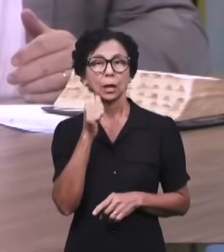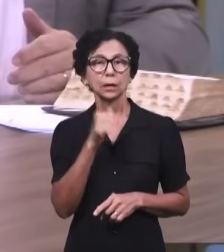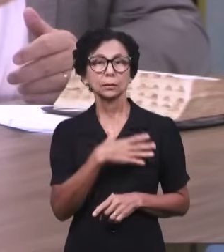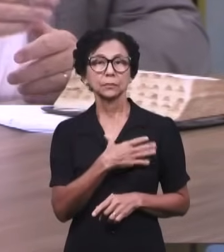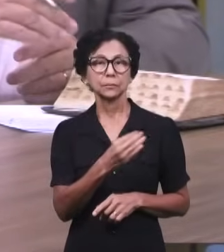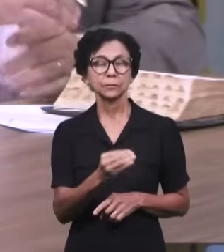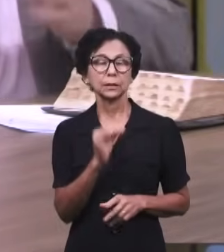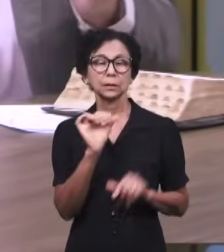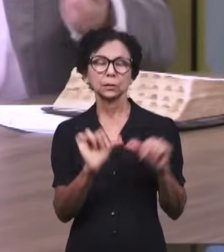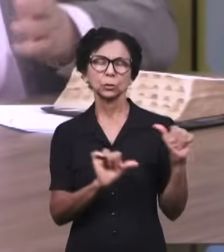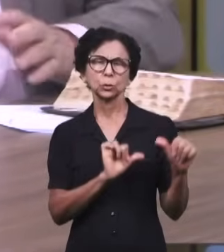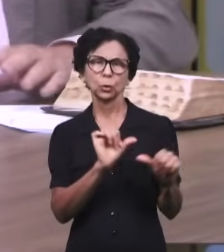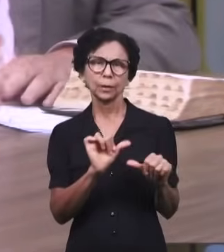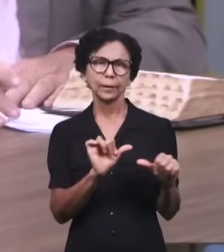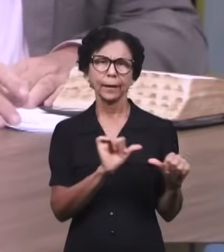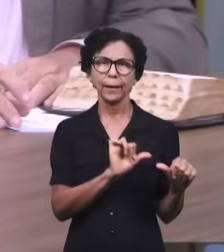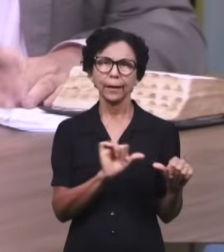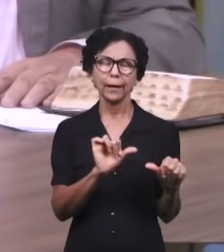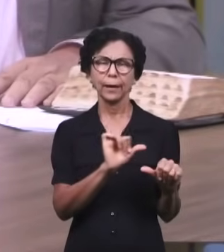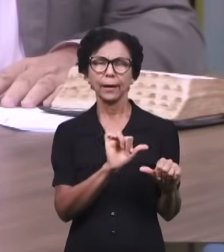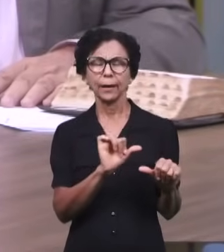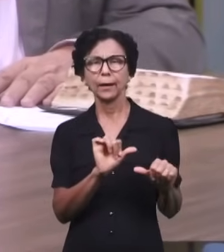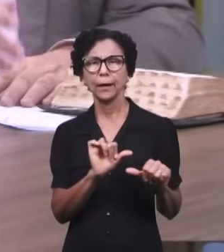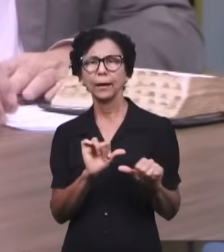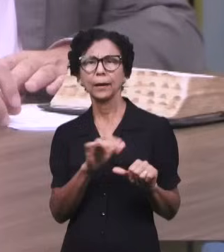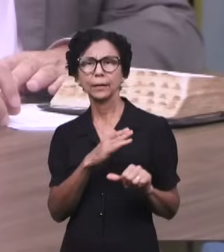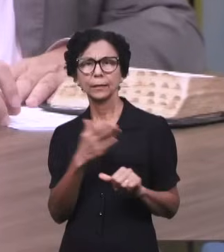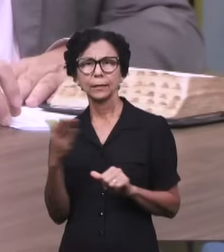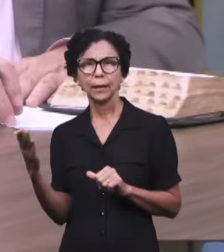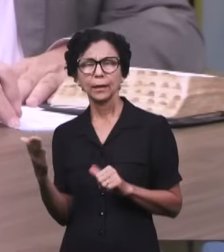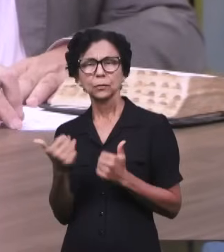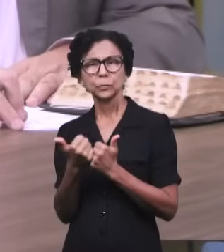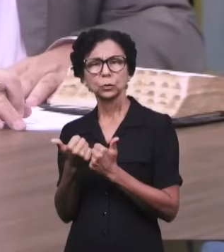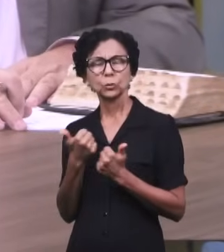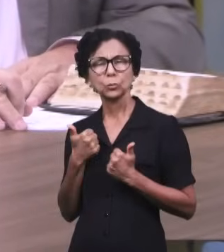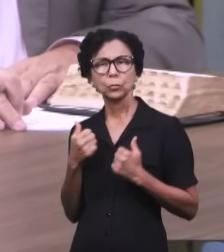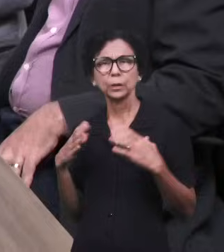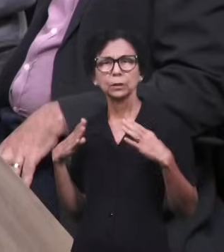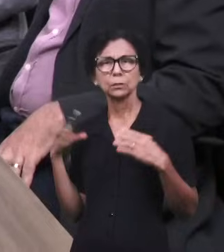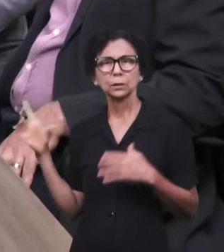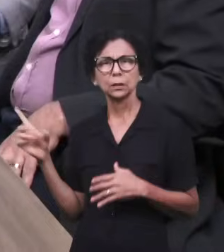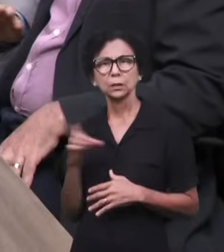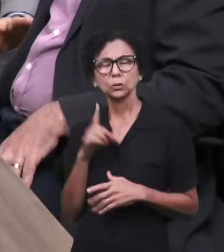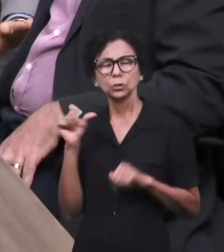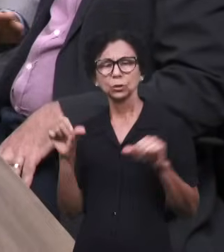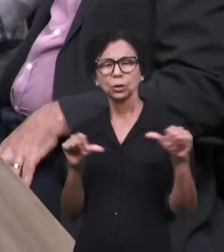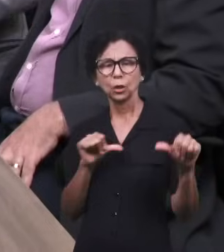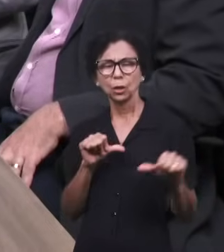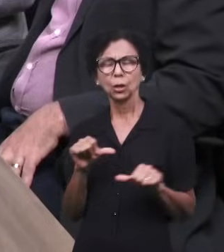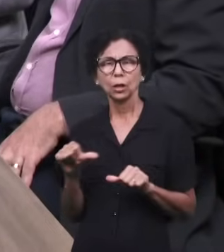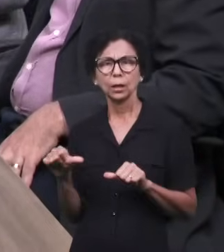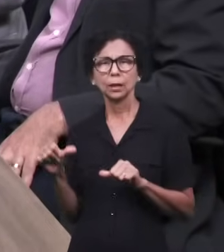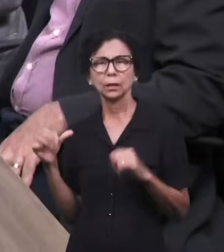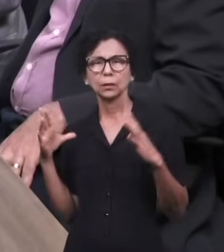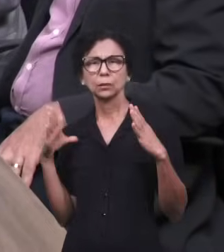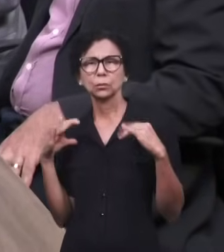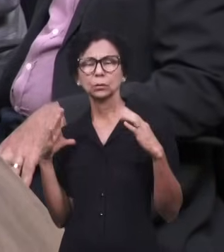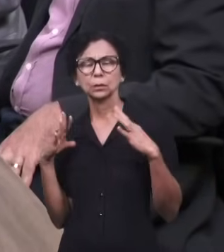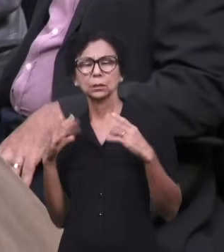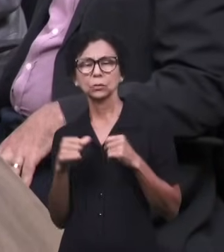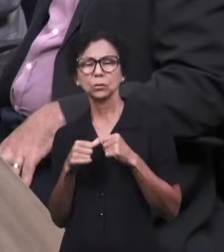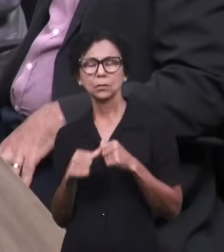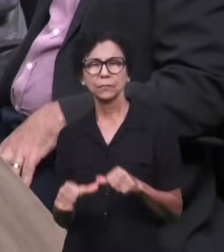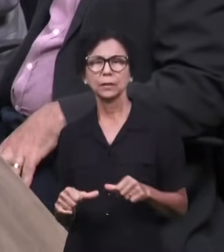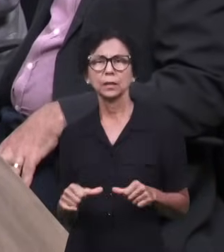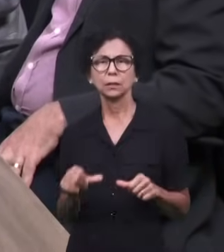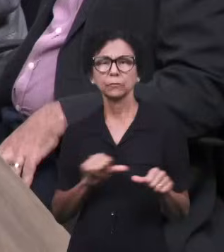um entendimento totalmente errado para elas, e elas lá na frente erram também. Eu queria trazer para o momento profético que nós